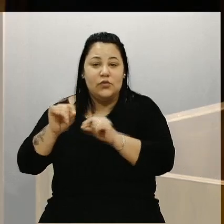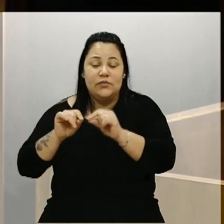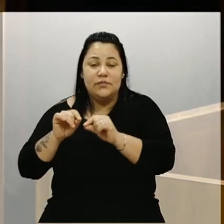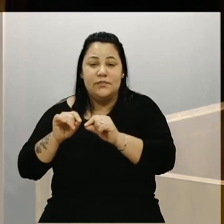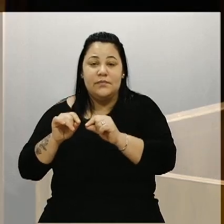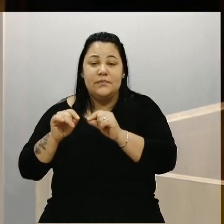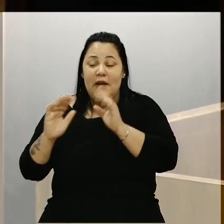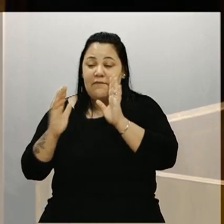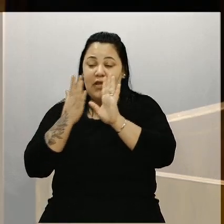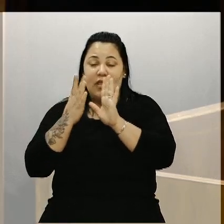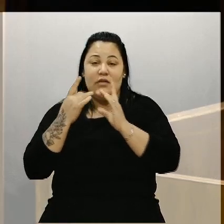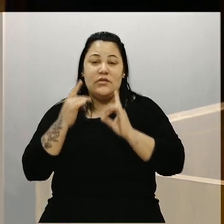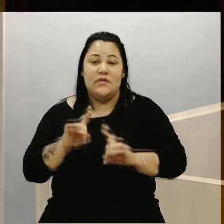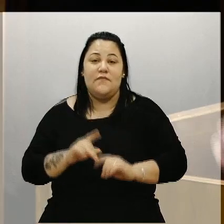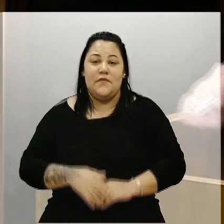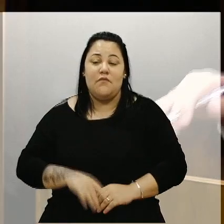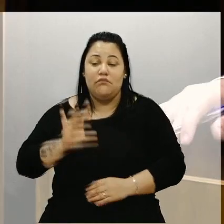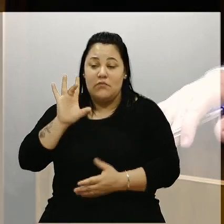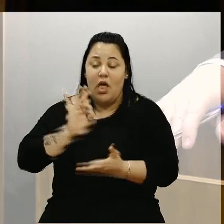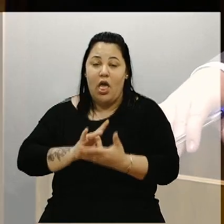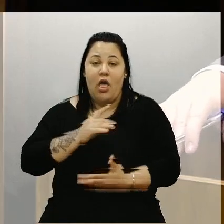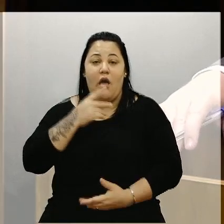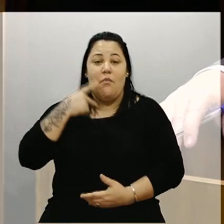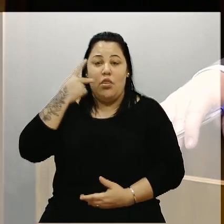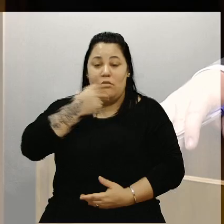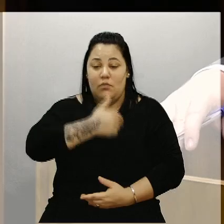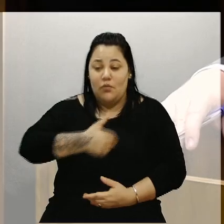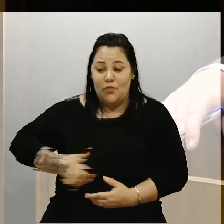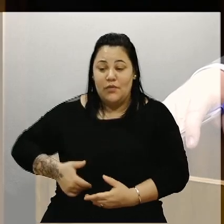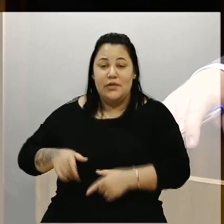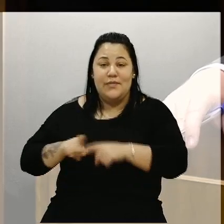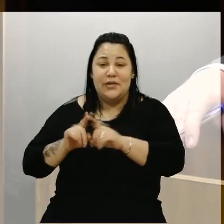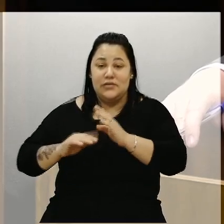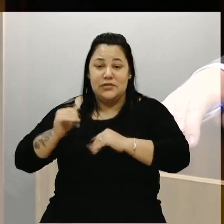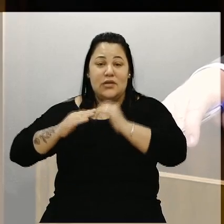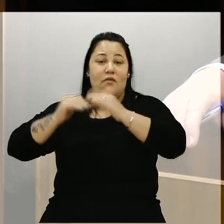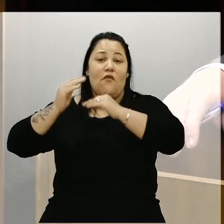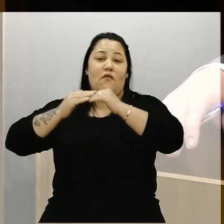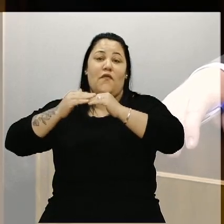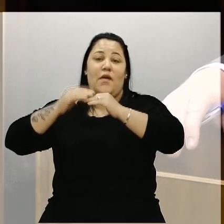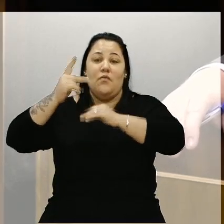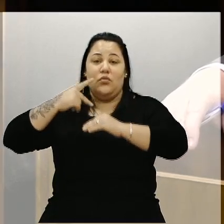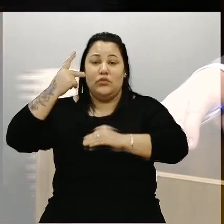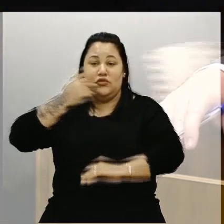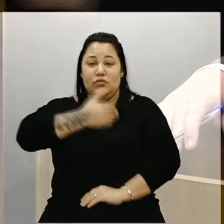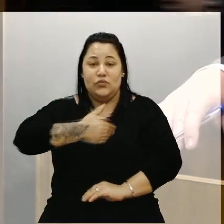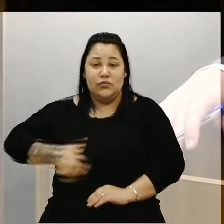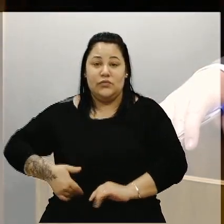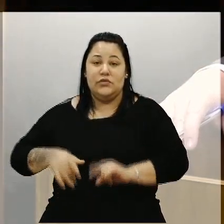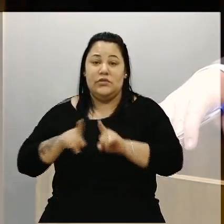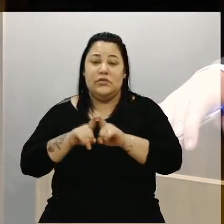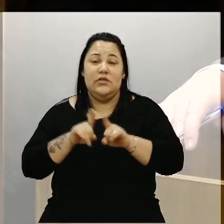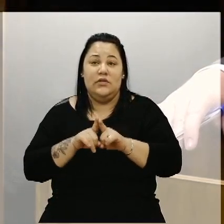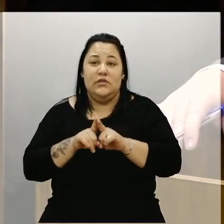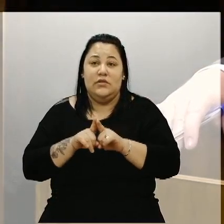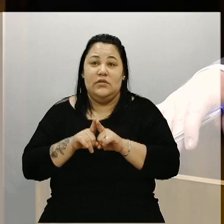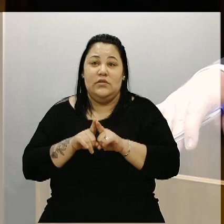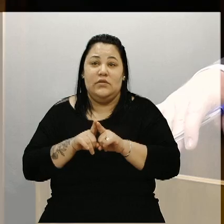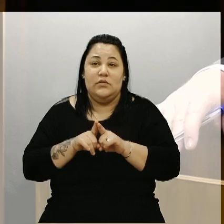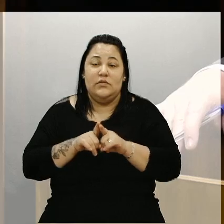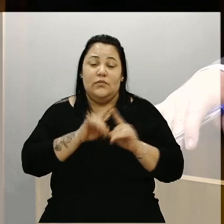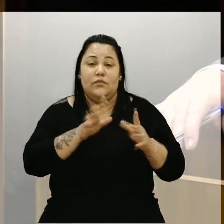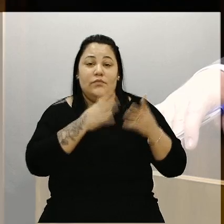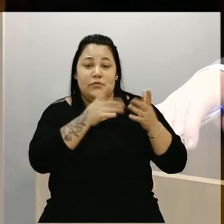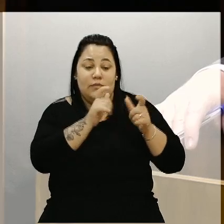Implementar políticas públicas, desenvolver e implementar políticas públicas que incentivem as micro e pequenas